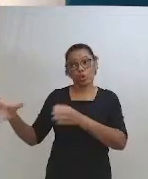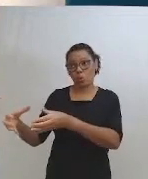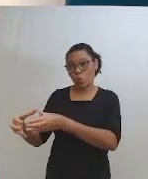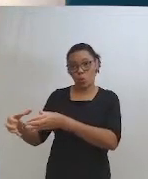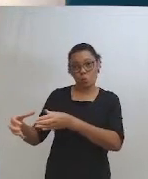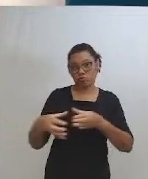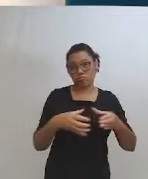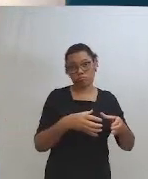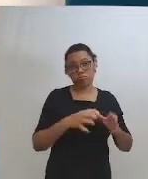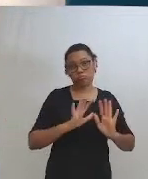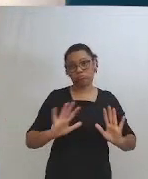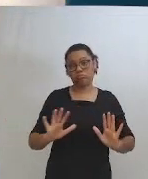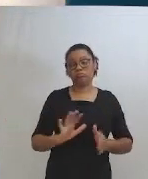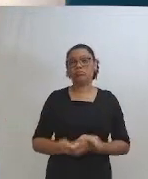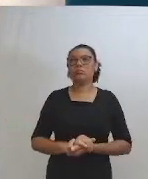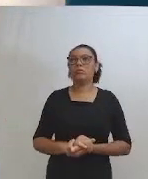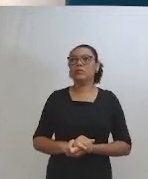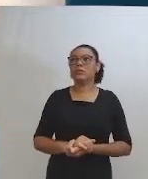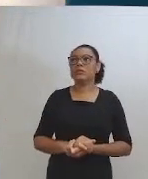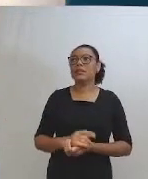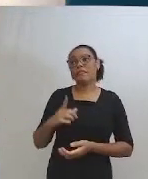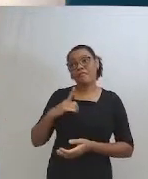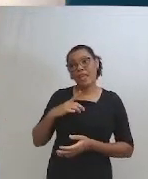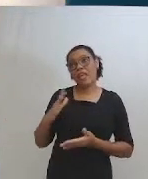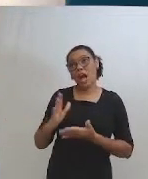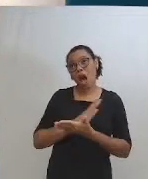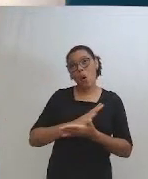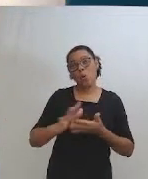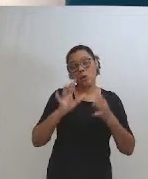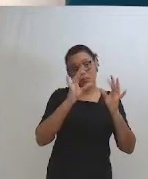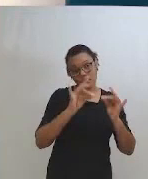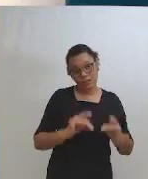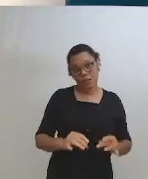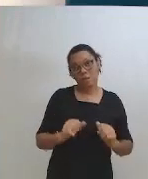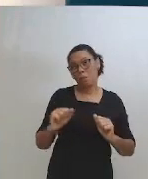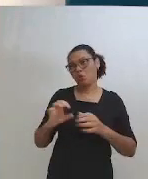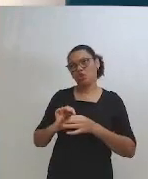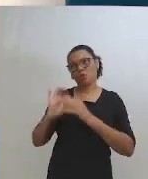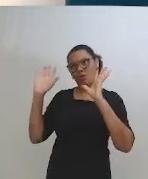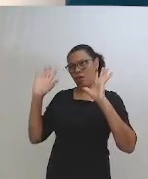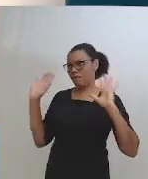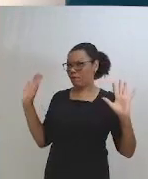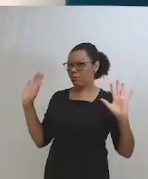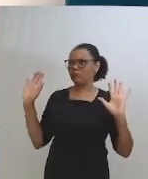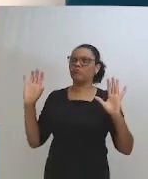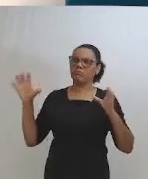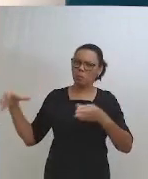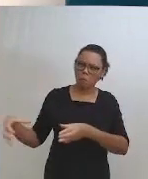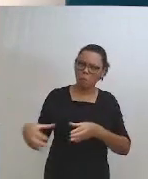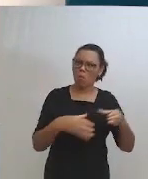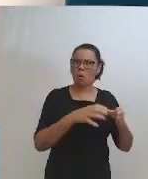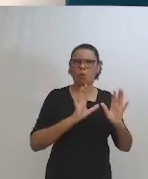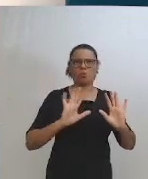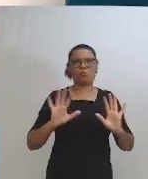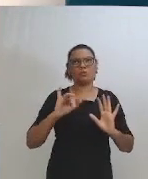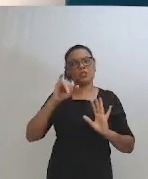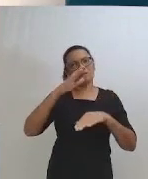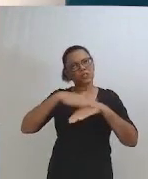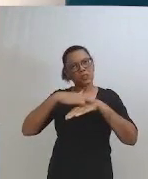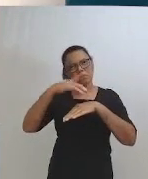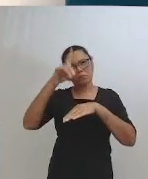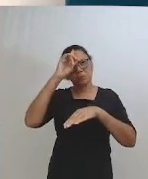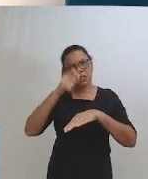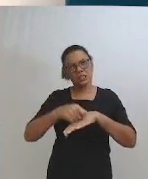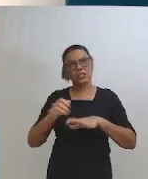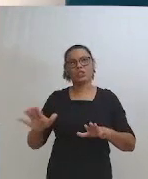Excelência, há algumas peculiaridades em cada caso, mas fique à vontade para tratá-los em bloco, se Vossa Excelência assim entender, e até pela efetividade